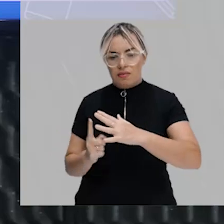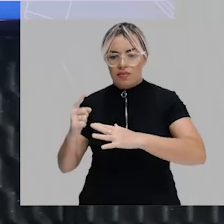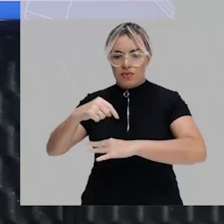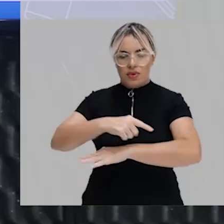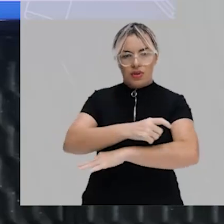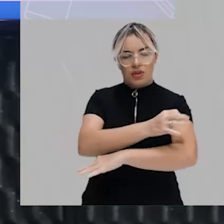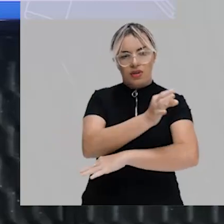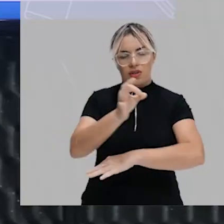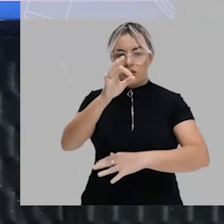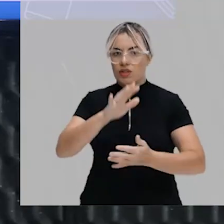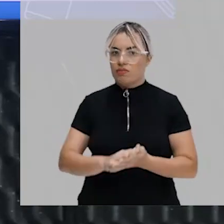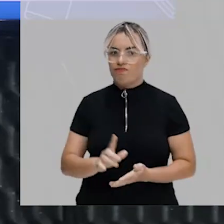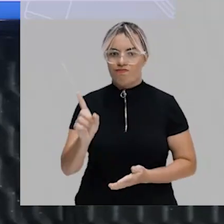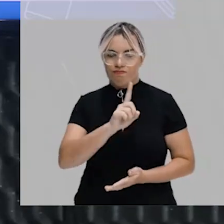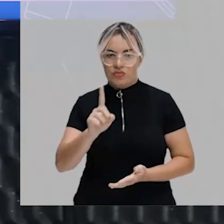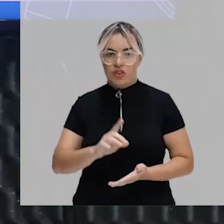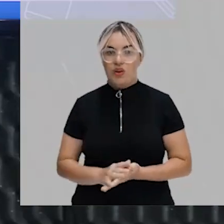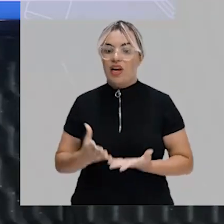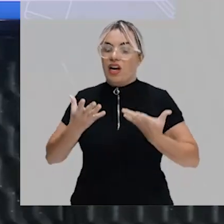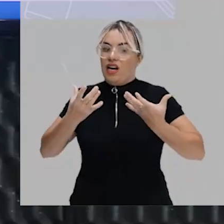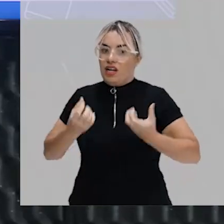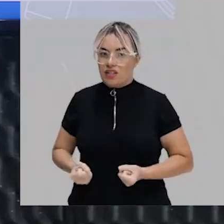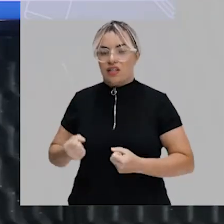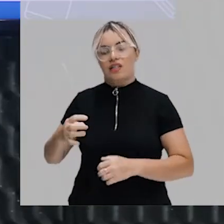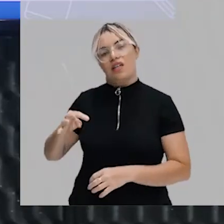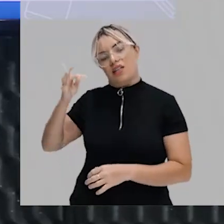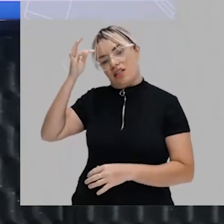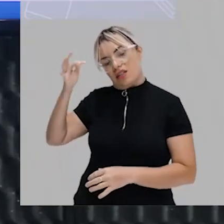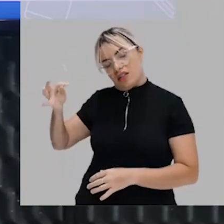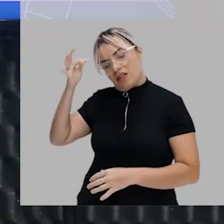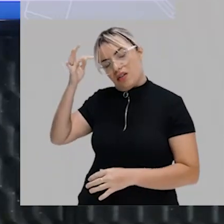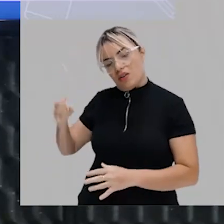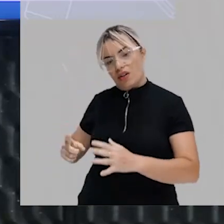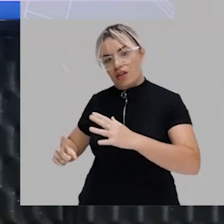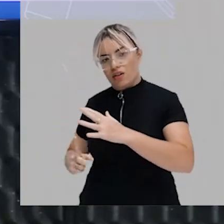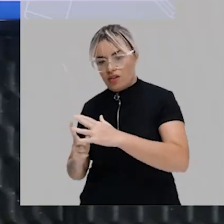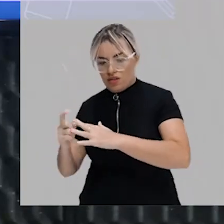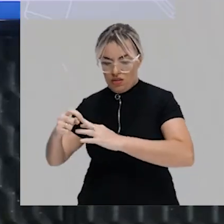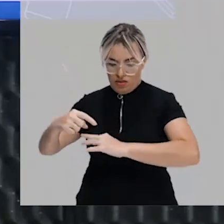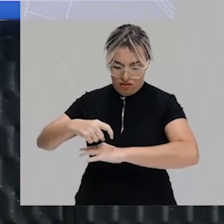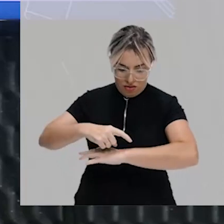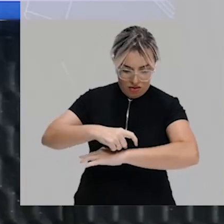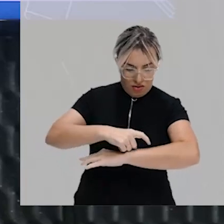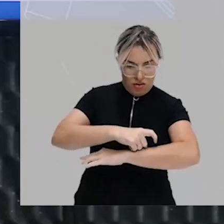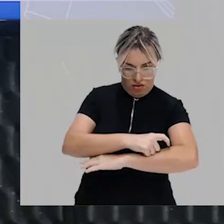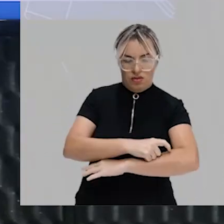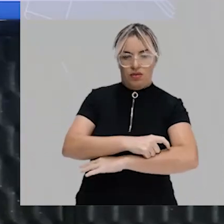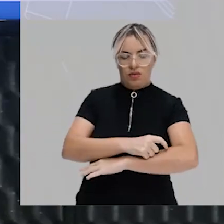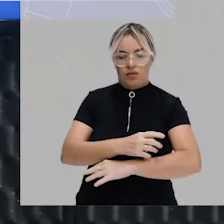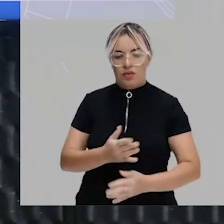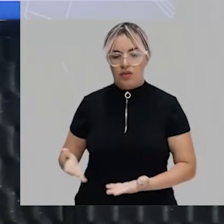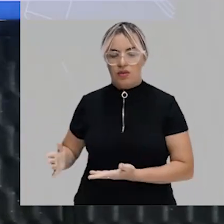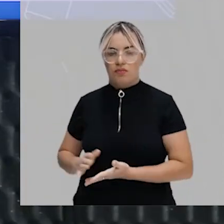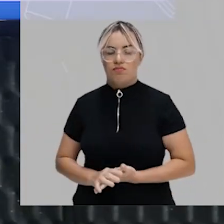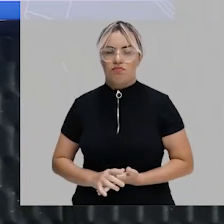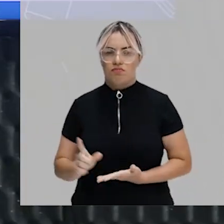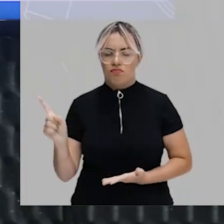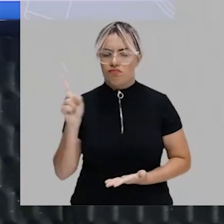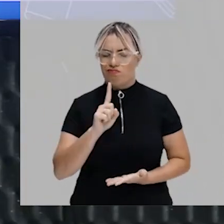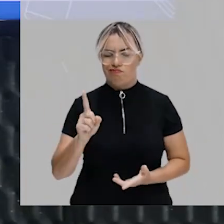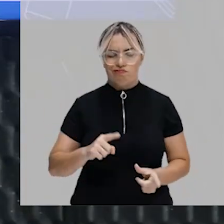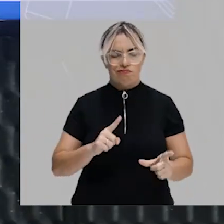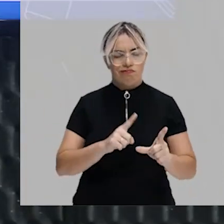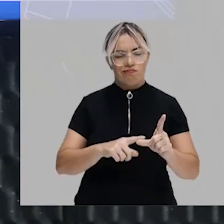da abiogênese, porque isso se chama teoria da geração espontânea, tá? Então, não vai ser a